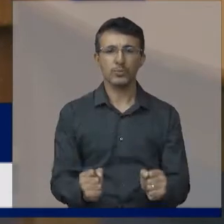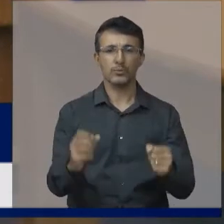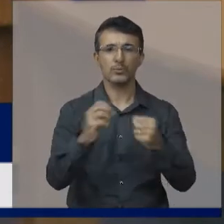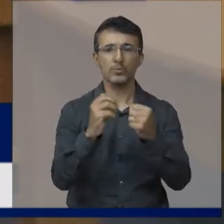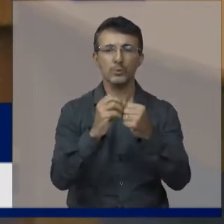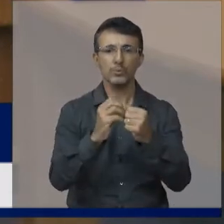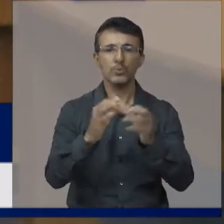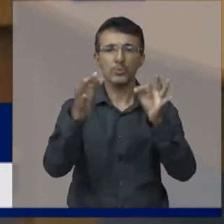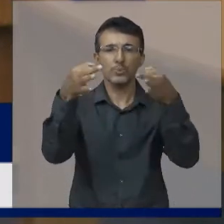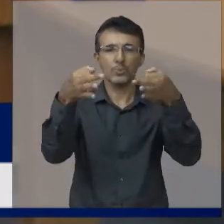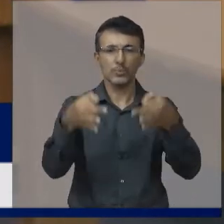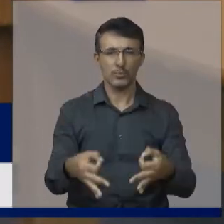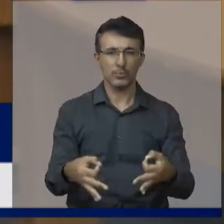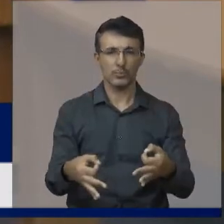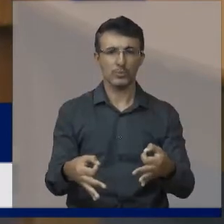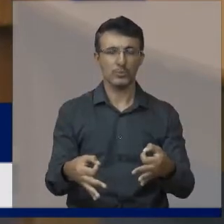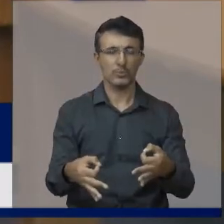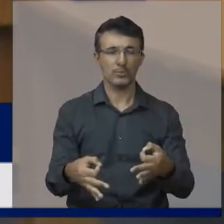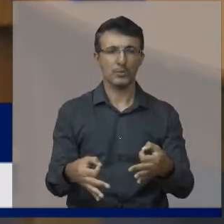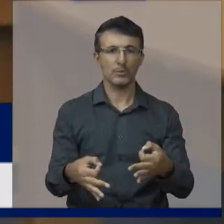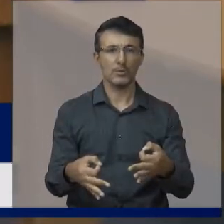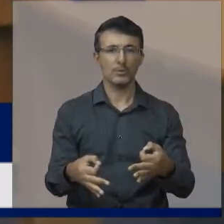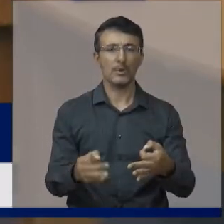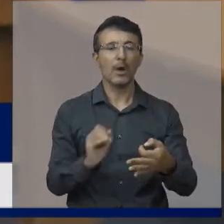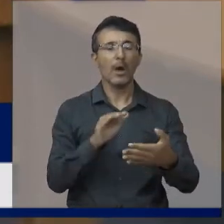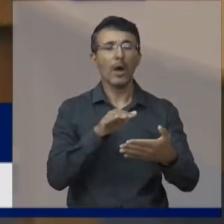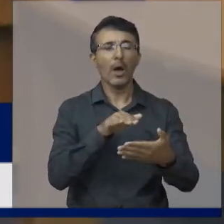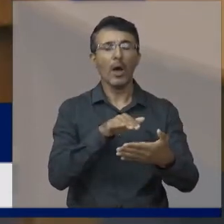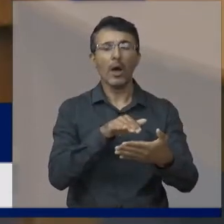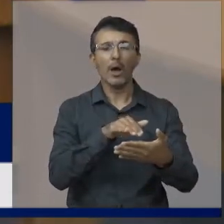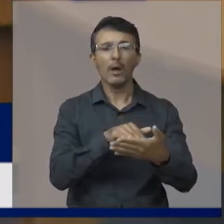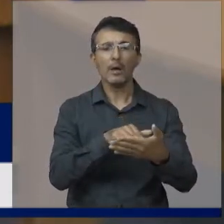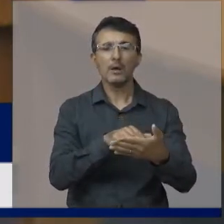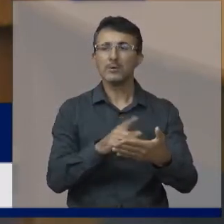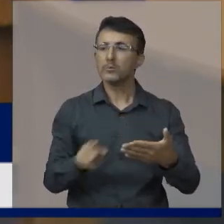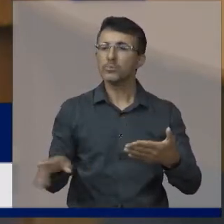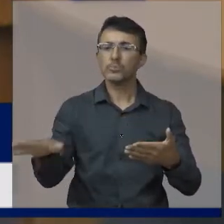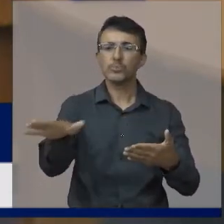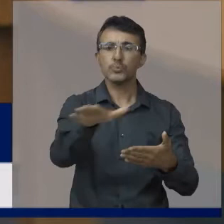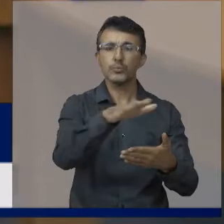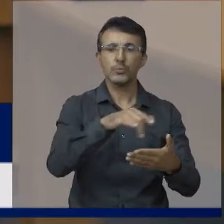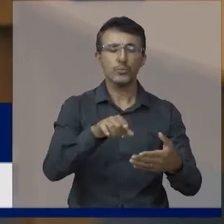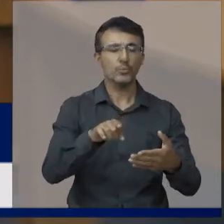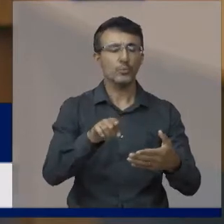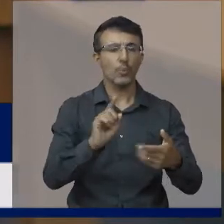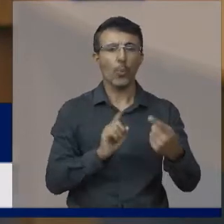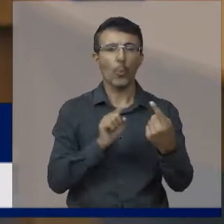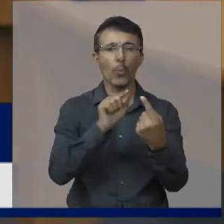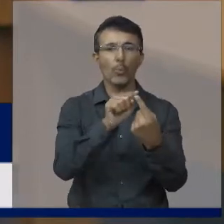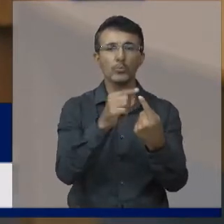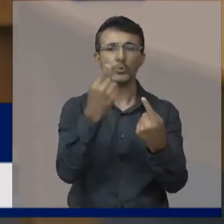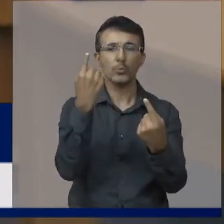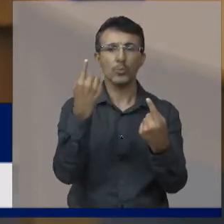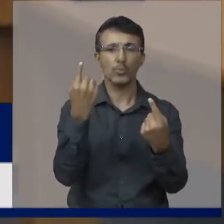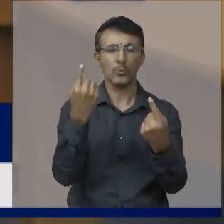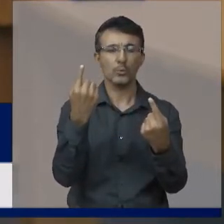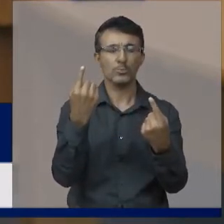certo. Até mesmo porque todos aqui, independente da discussão partidária, só tem um objetivo, os 21